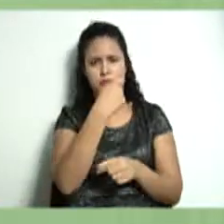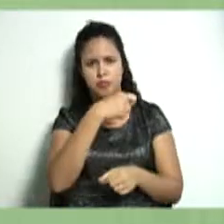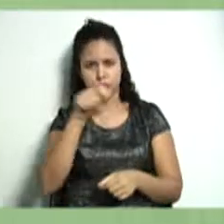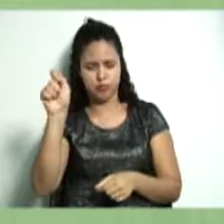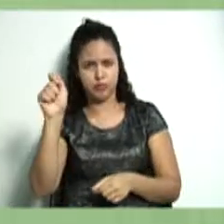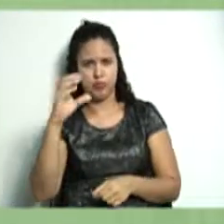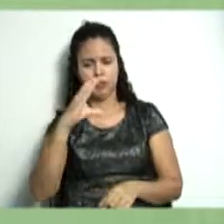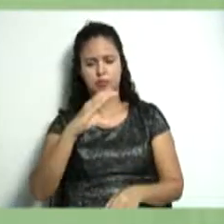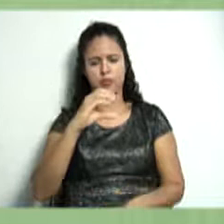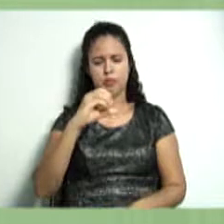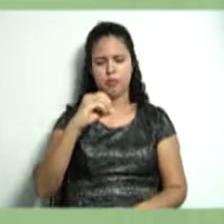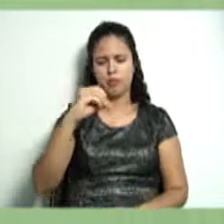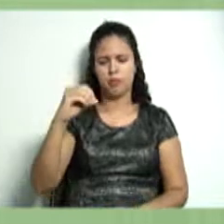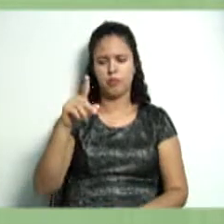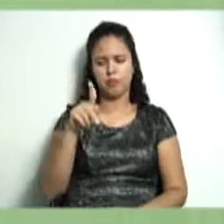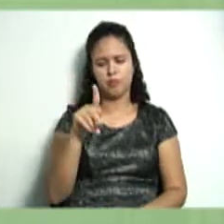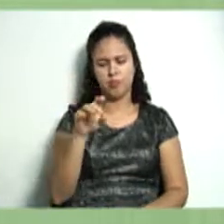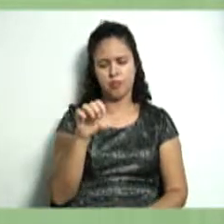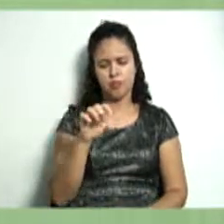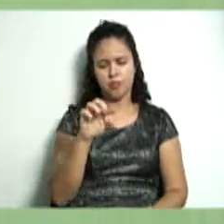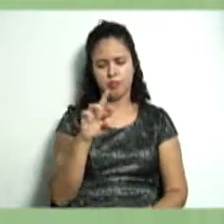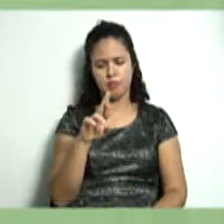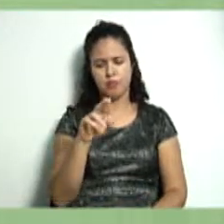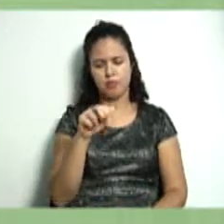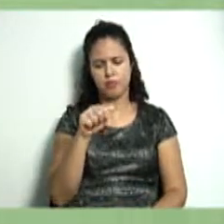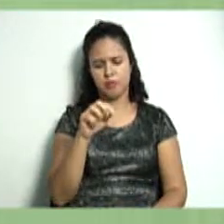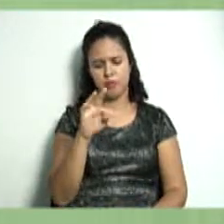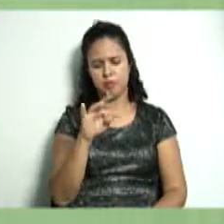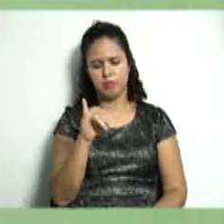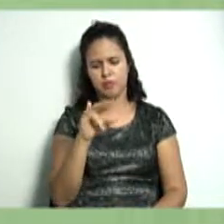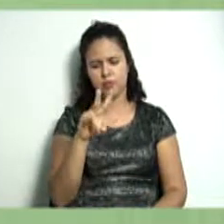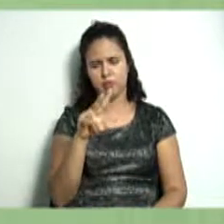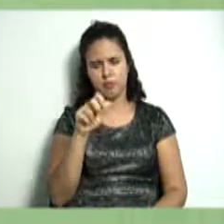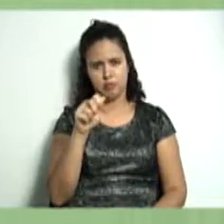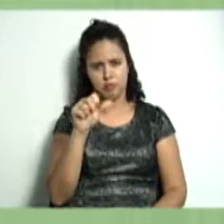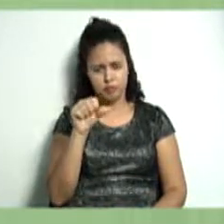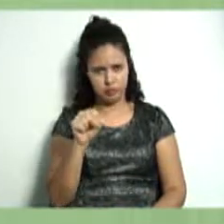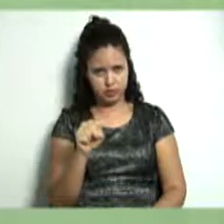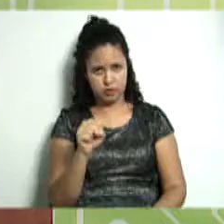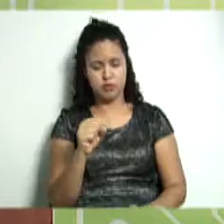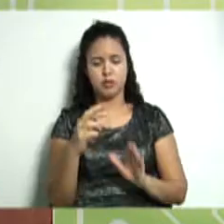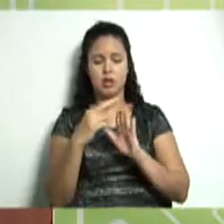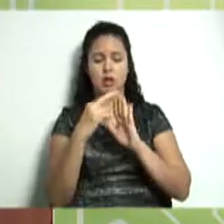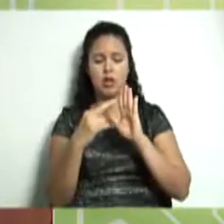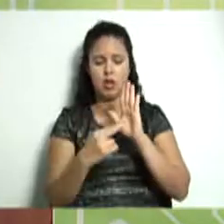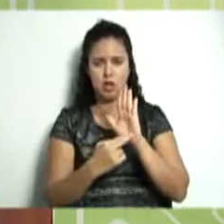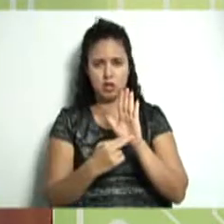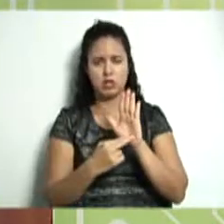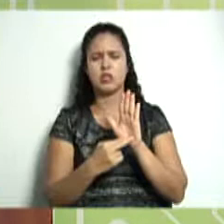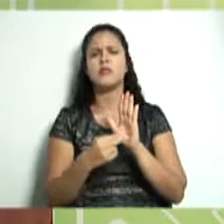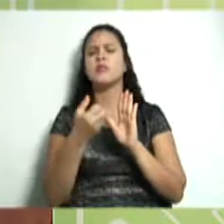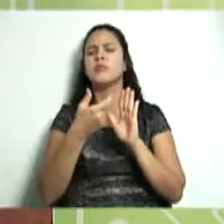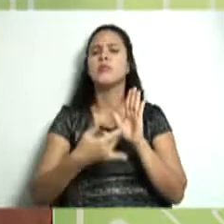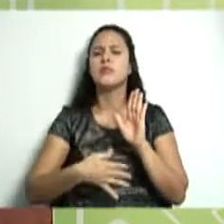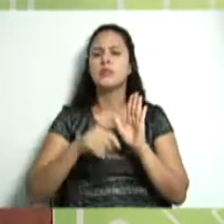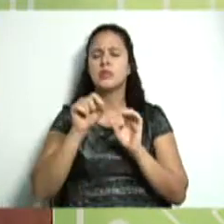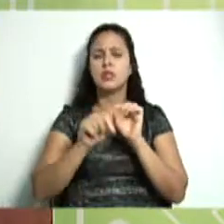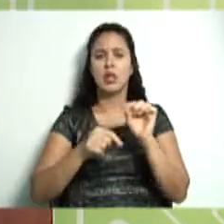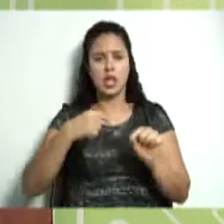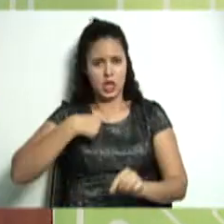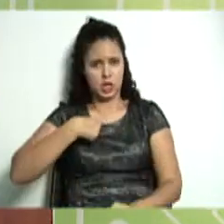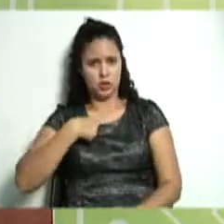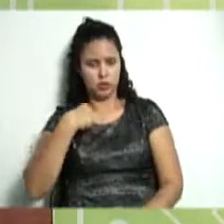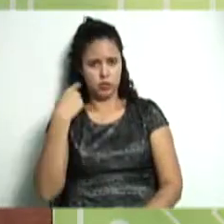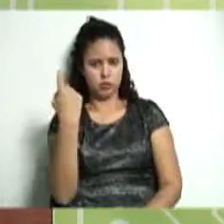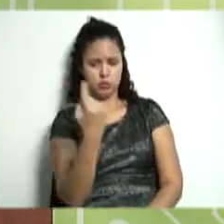com determinadas peculiaridades. Então, veja, o que essa regrinha quer dizer? Quer dizer que eu sozinho